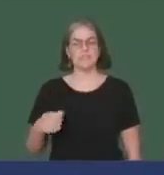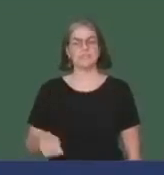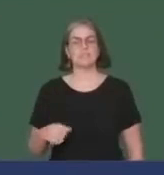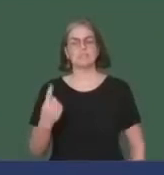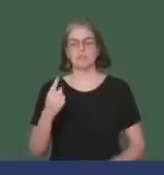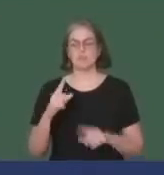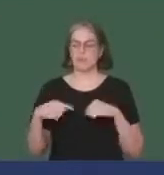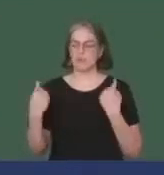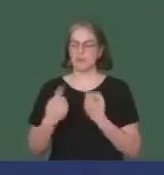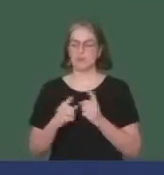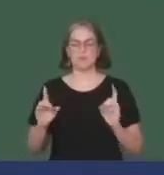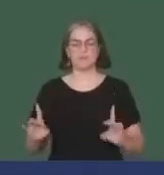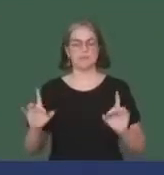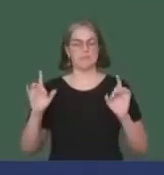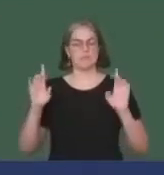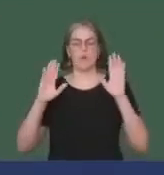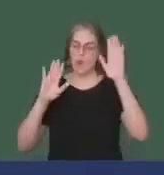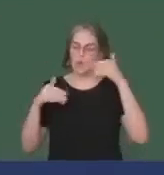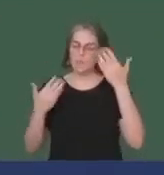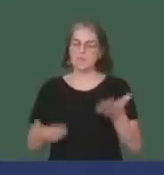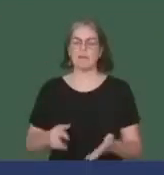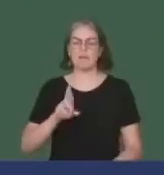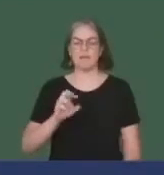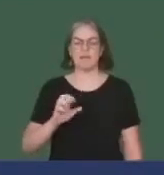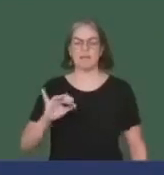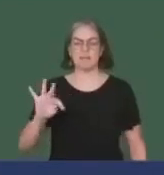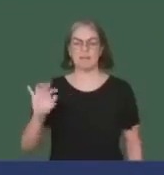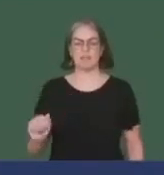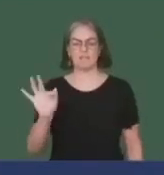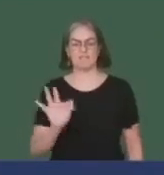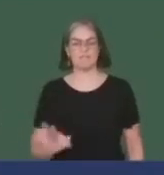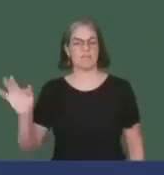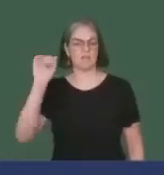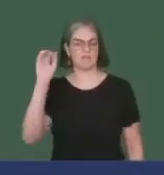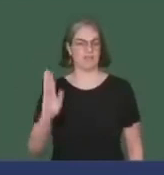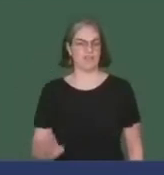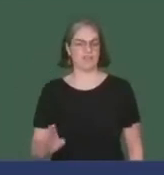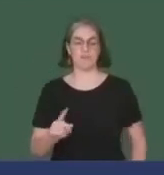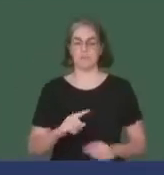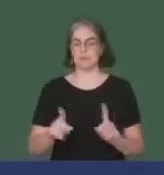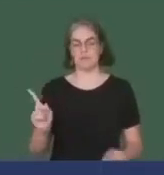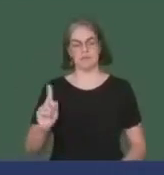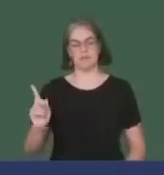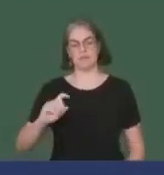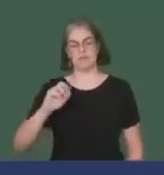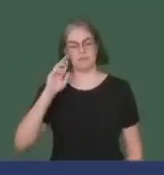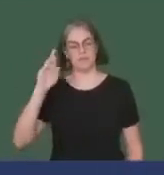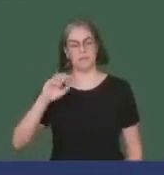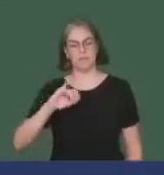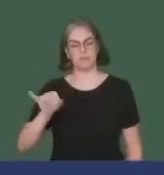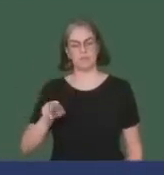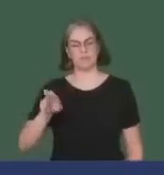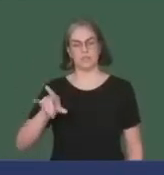Receita Federal do Brasil. É, mas não ao senhor Júlio César Vieira Gomes, onde nós